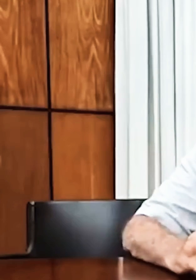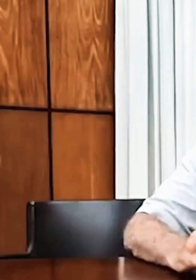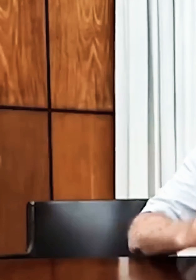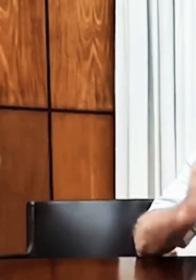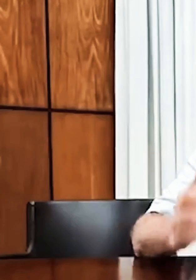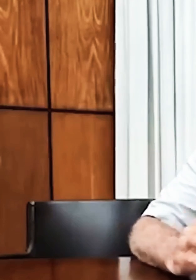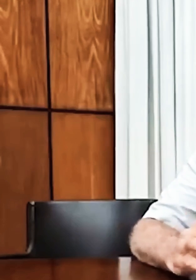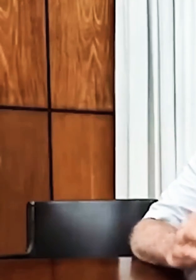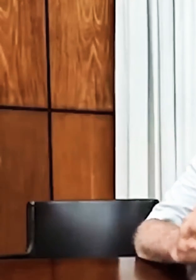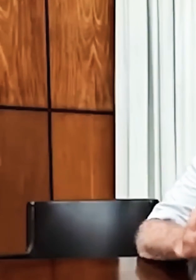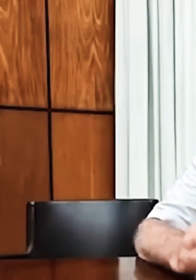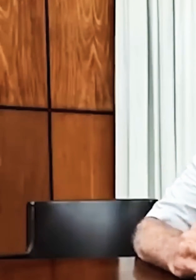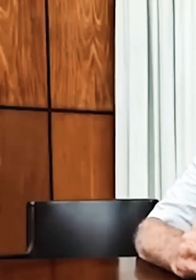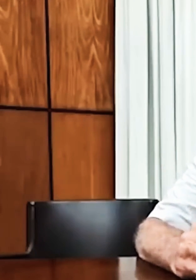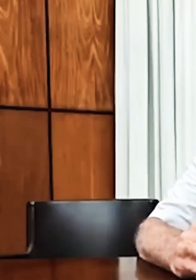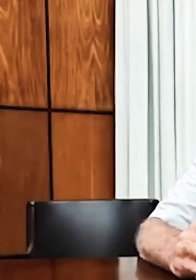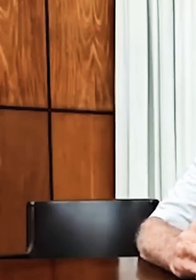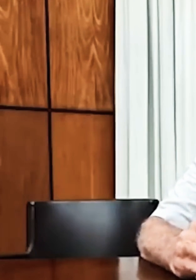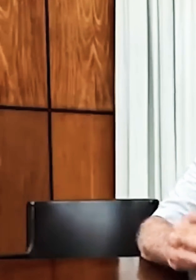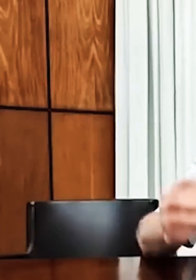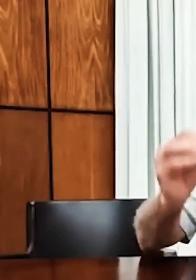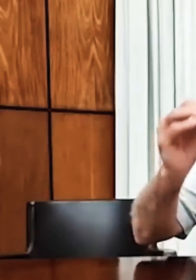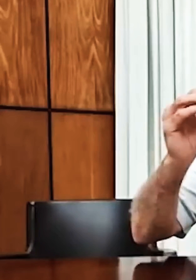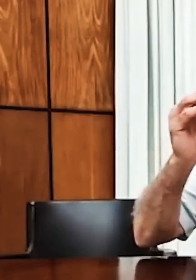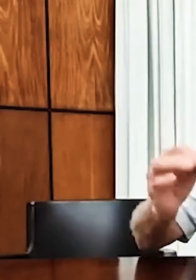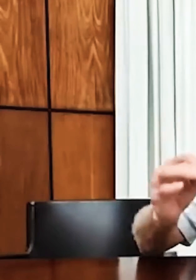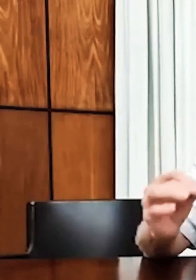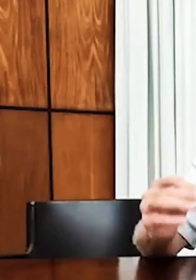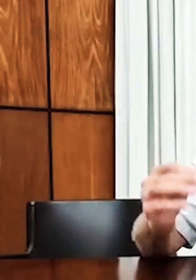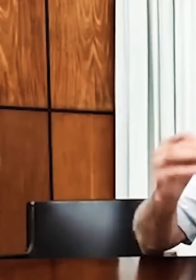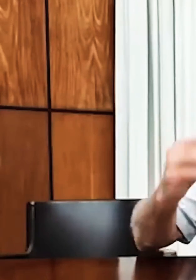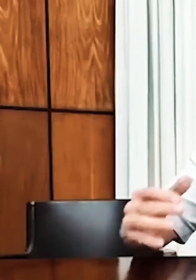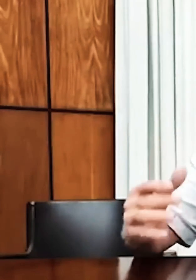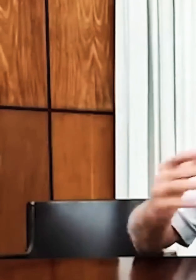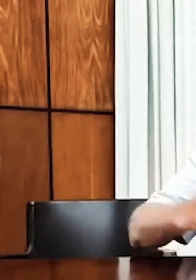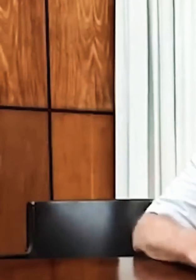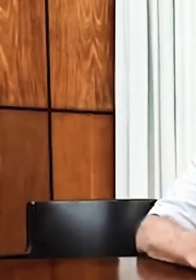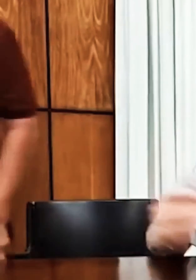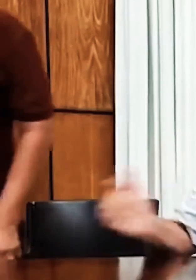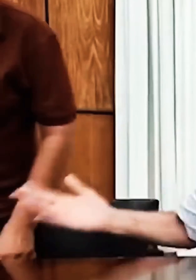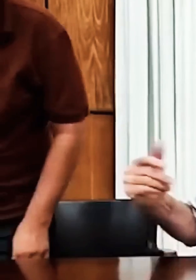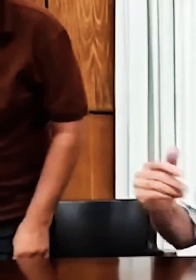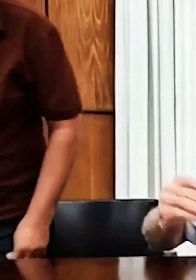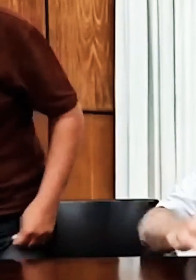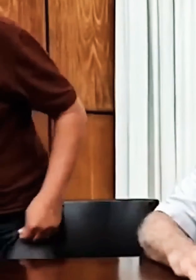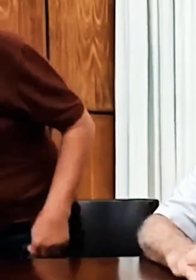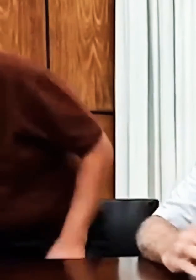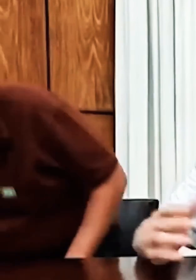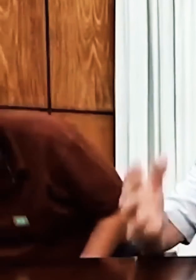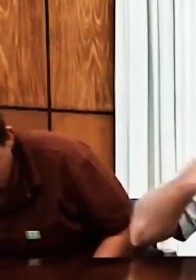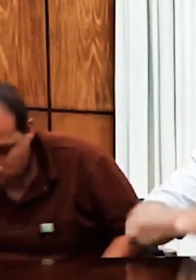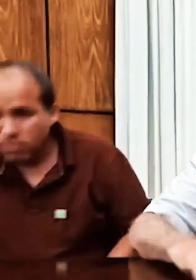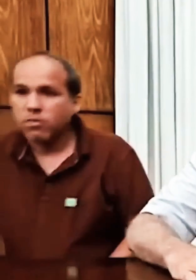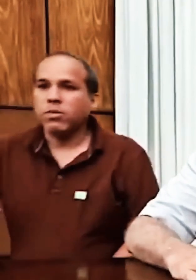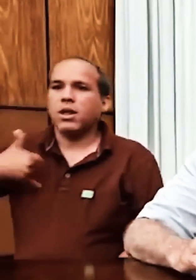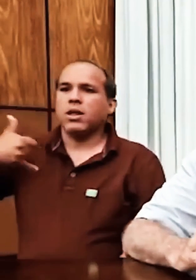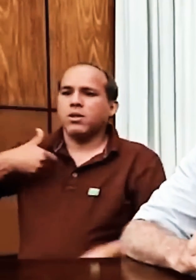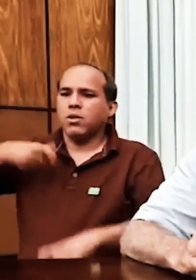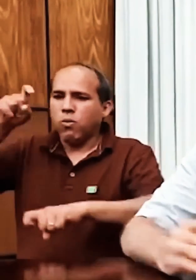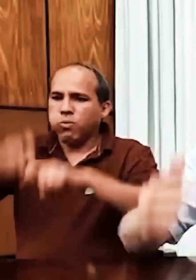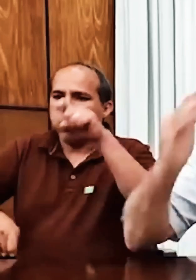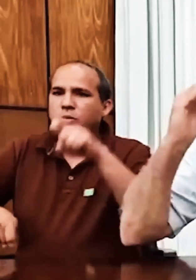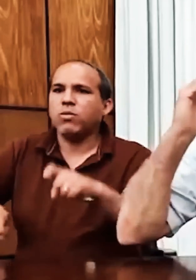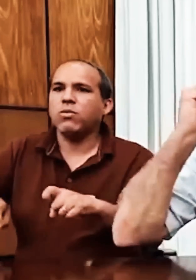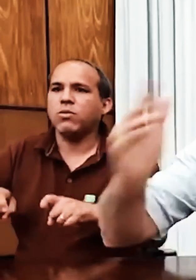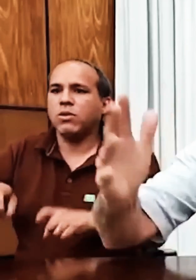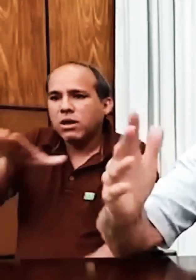passado, tentaram fazer com que a idade do estupro de vulnerável, a idade do estupro